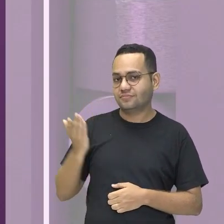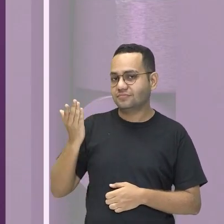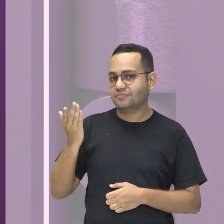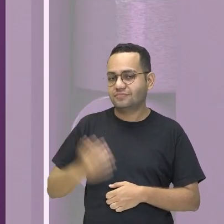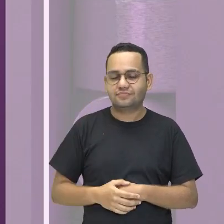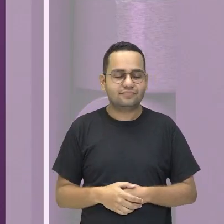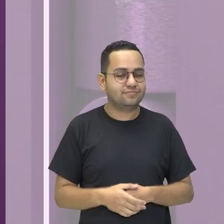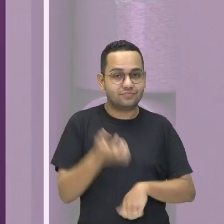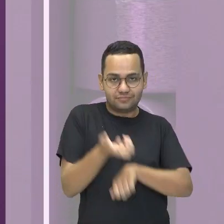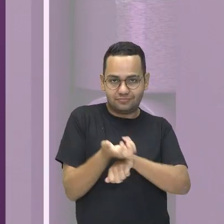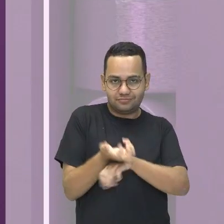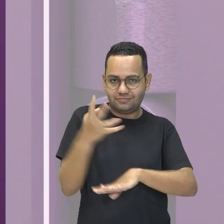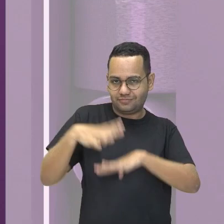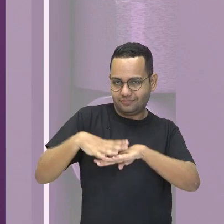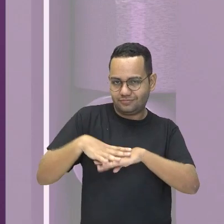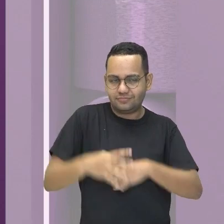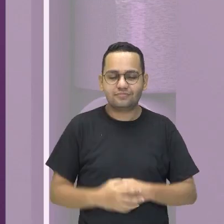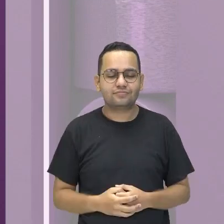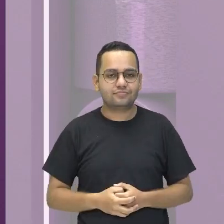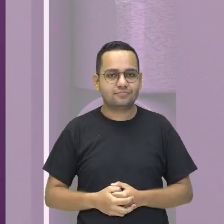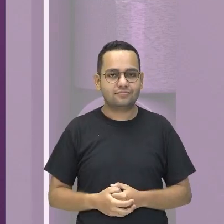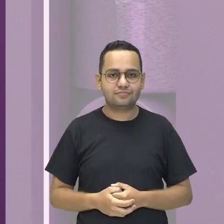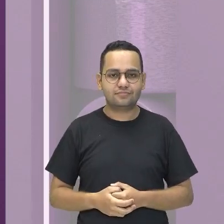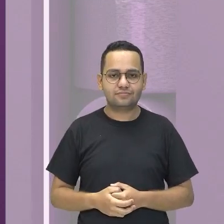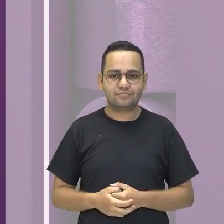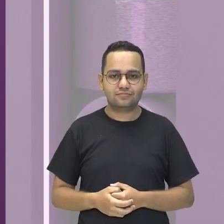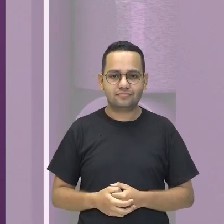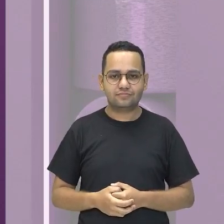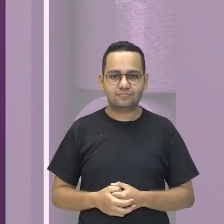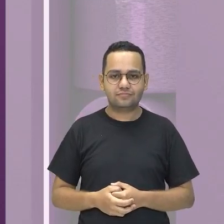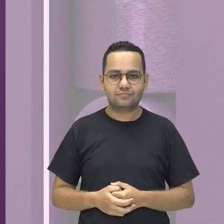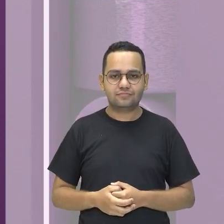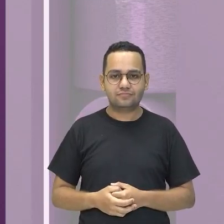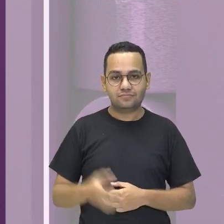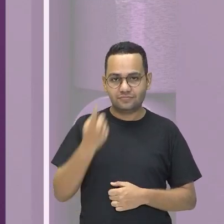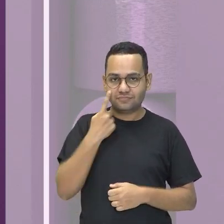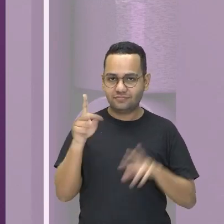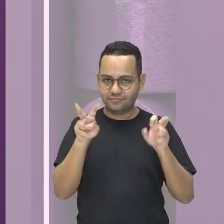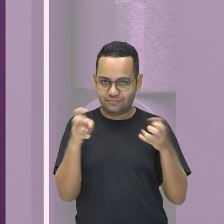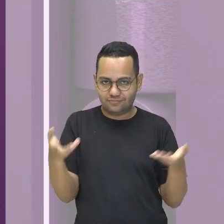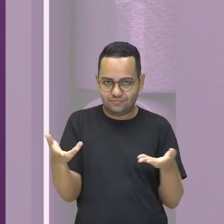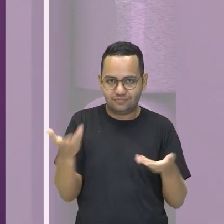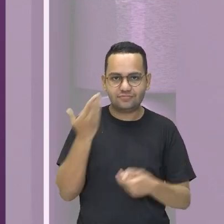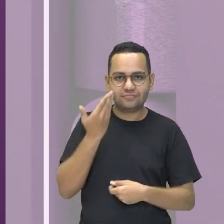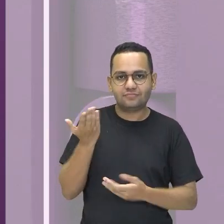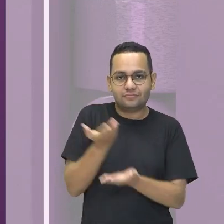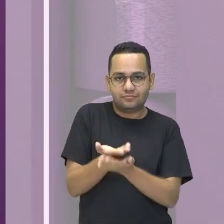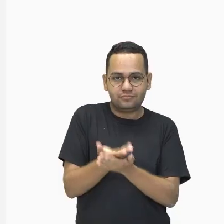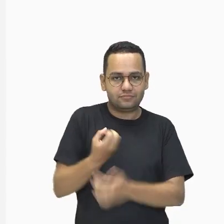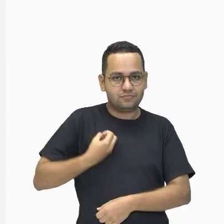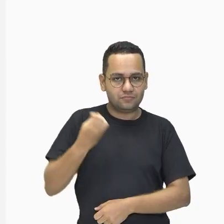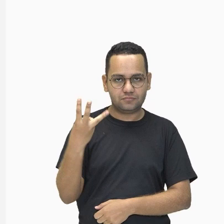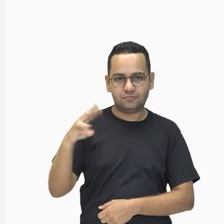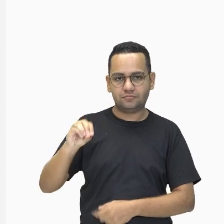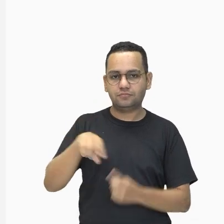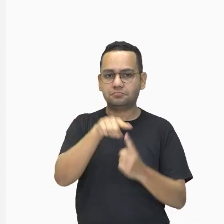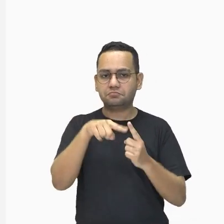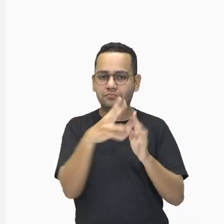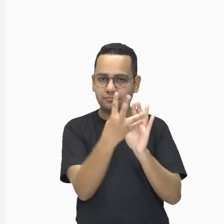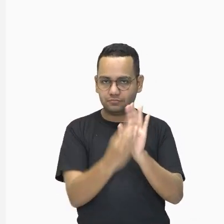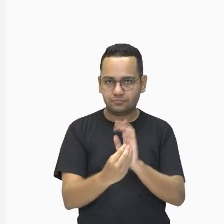professor de matemática aqui do Centro de Mídias, e esta é a nossa aula de número 30, que tem como objeto de